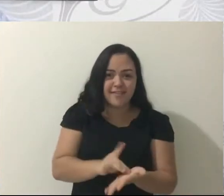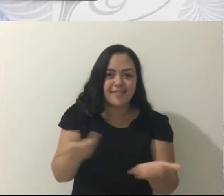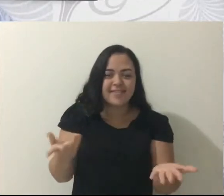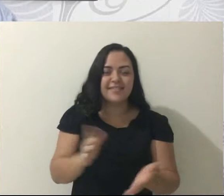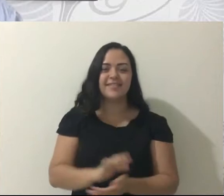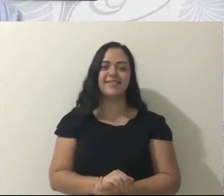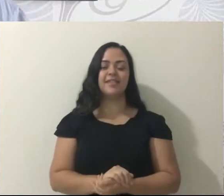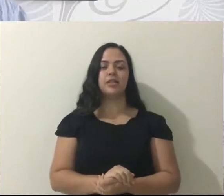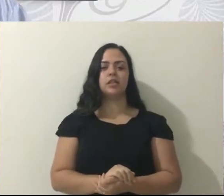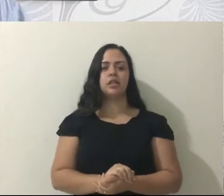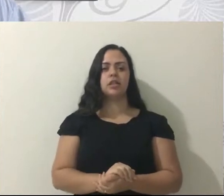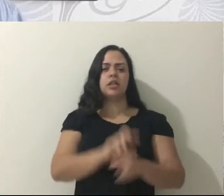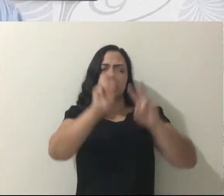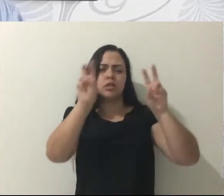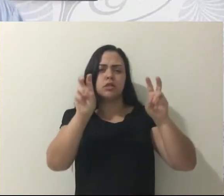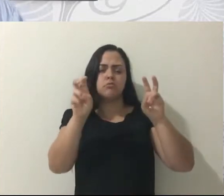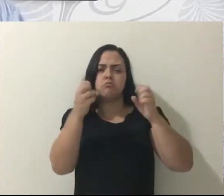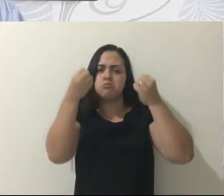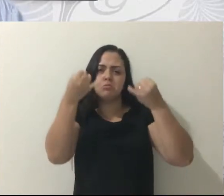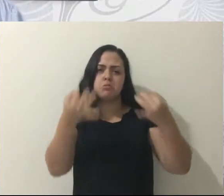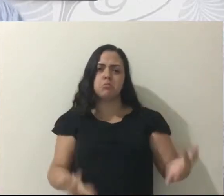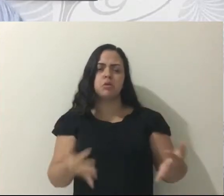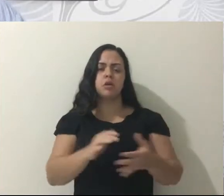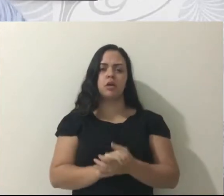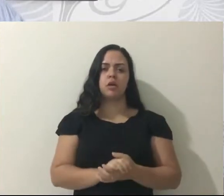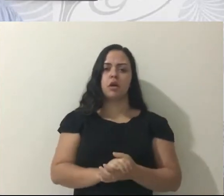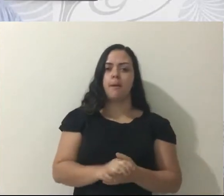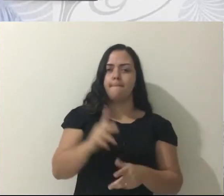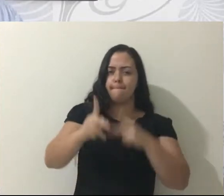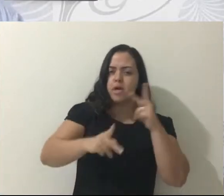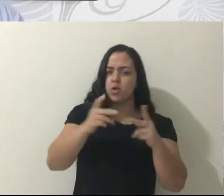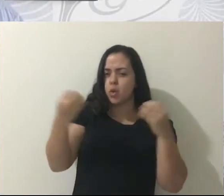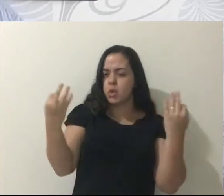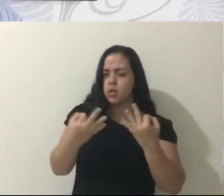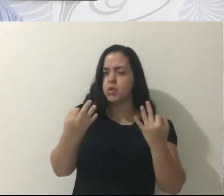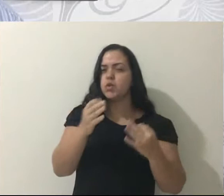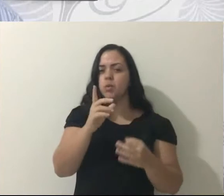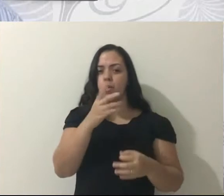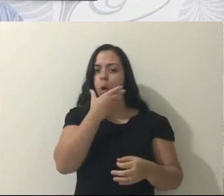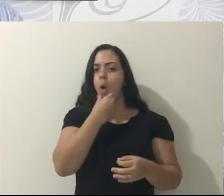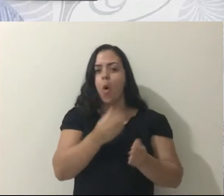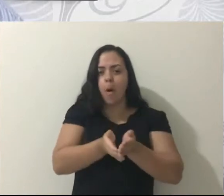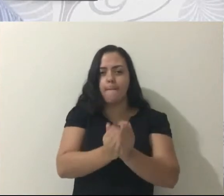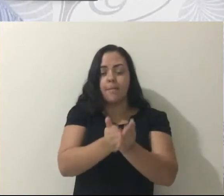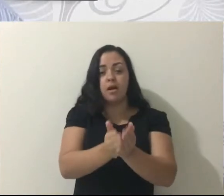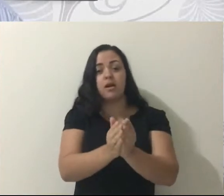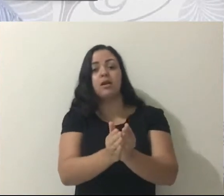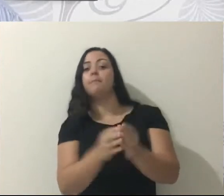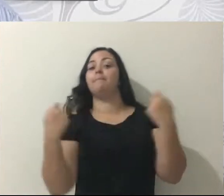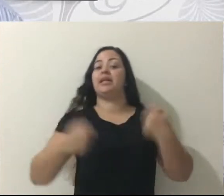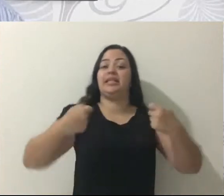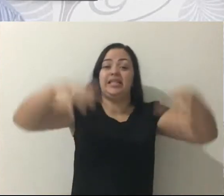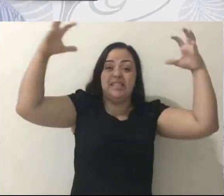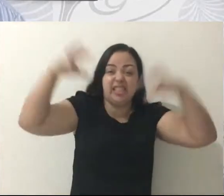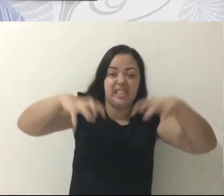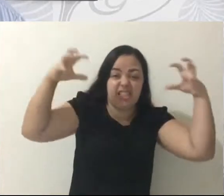que fala que os bons marinheiros, eles não são formados em mares calmos. Isso nos leva a